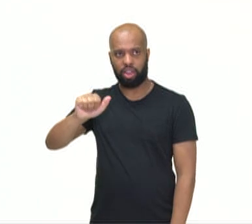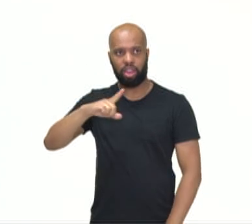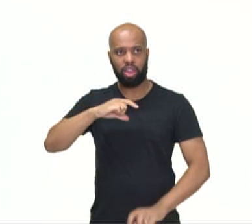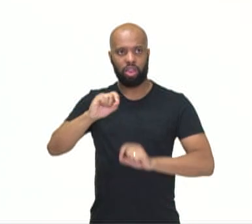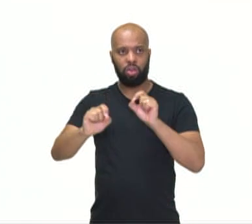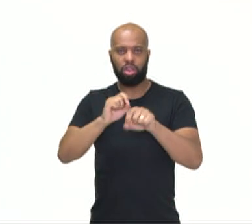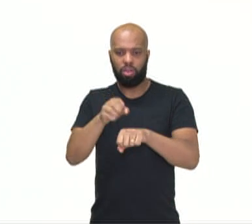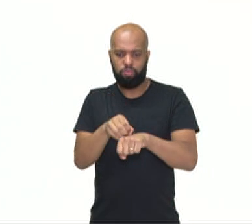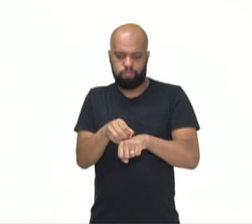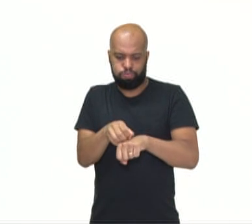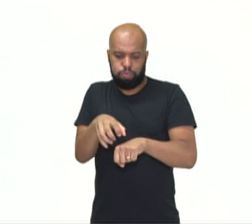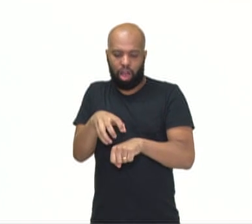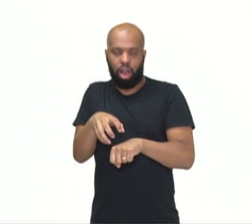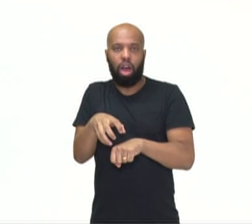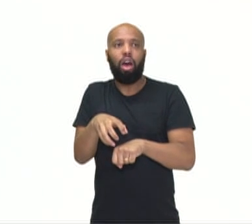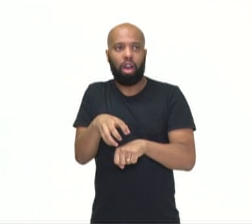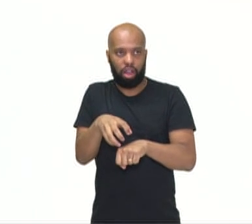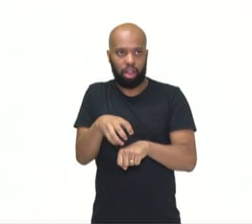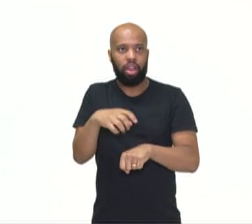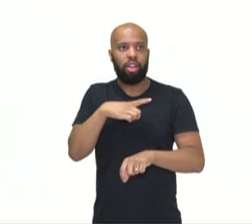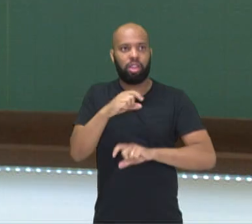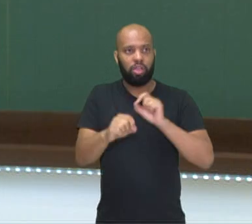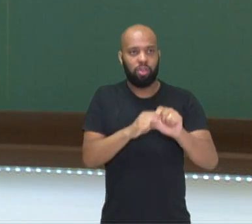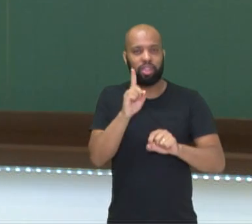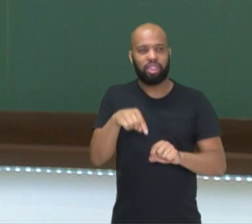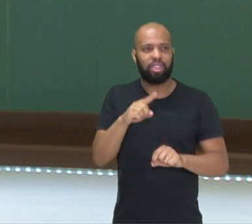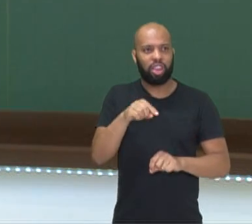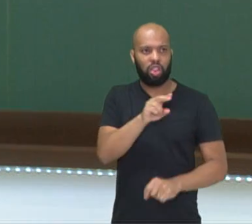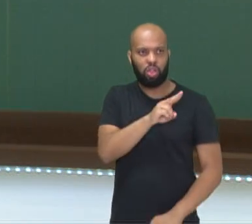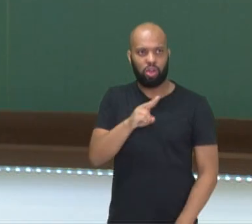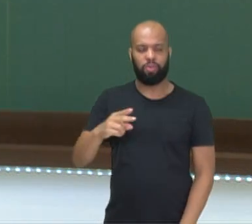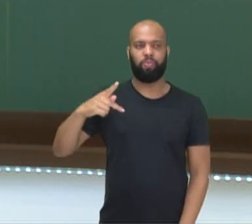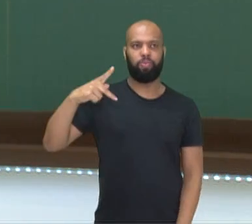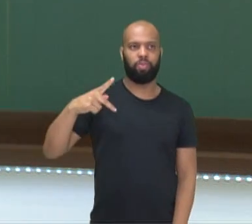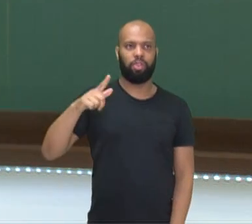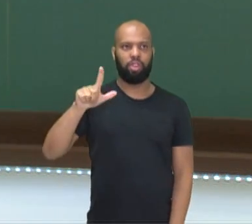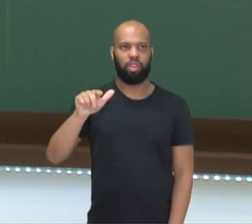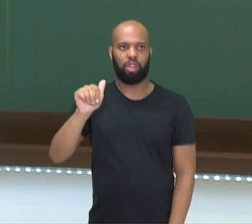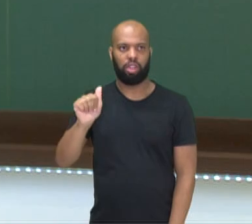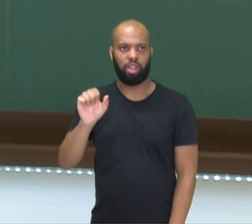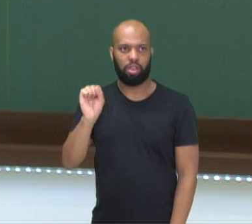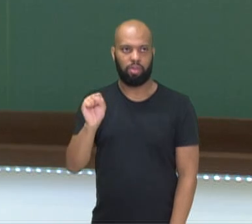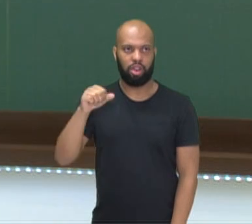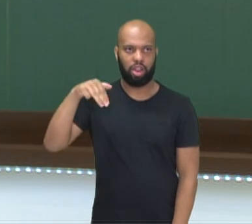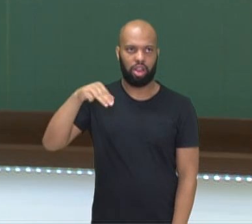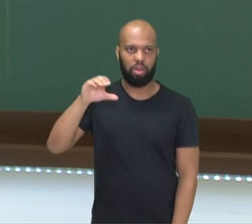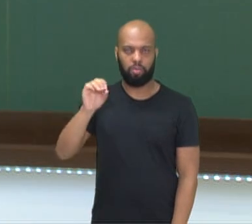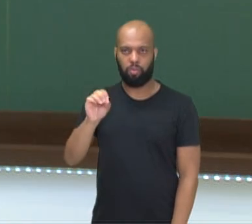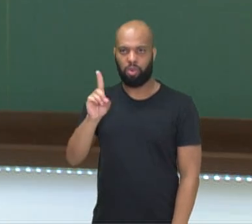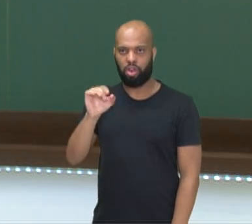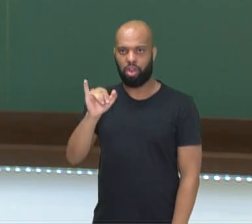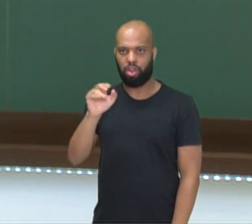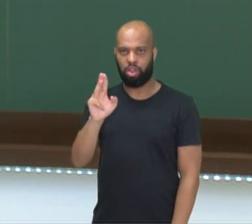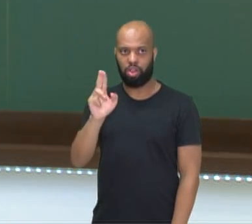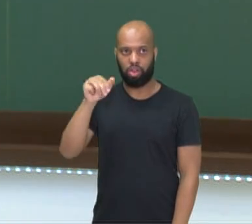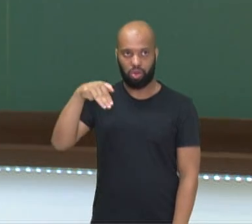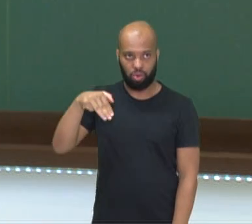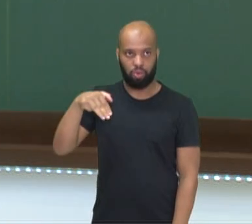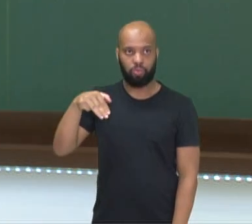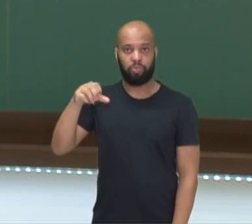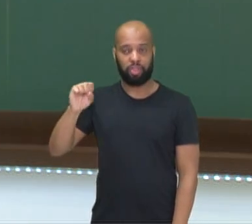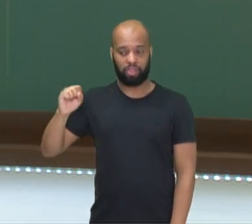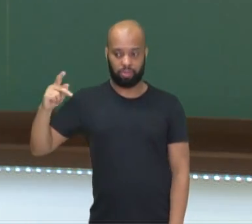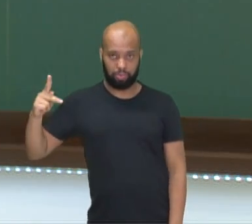corpo e é causada pelo plasmódio. Então a gente percebe aqui uma animação mostrando